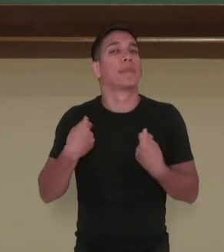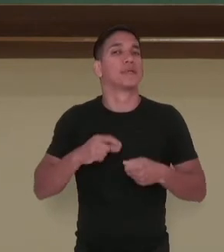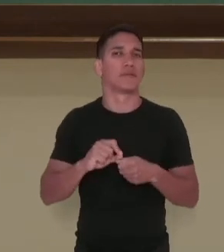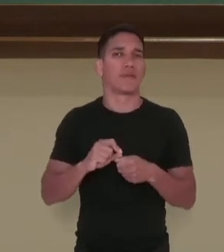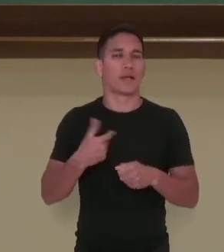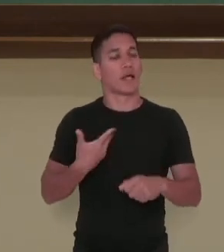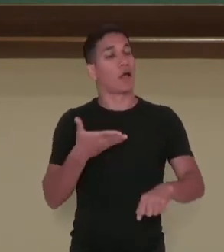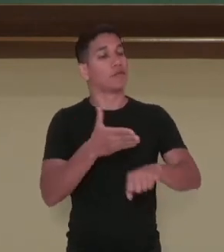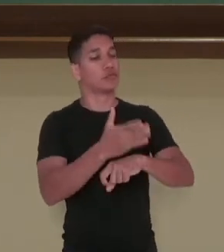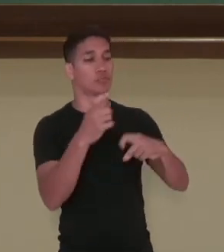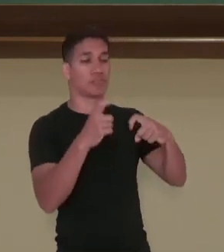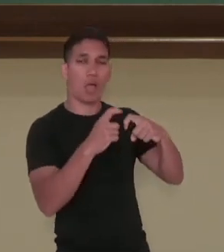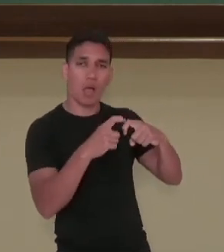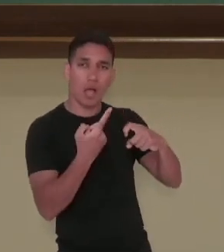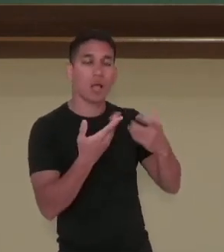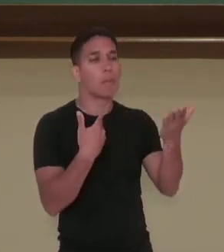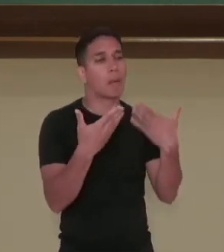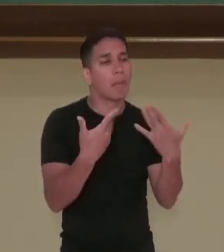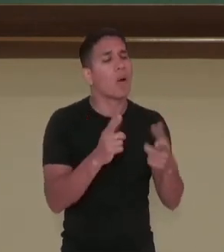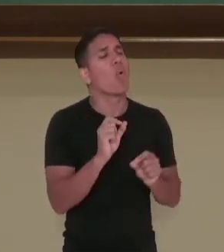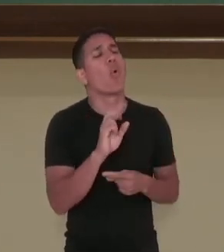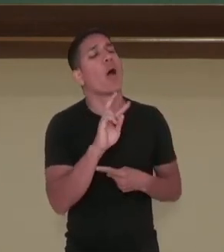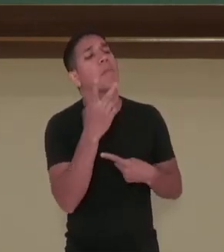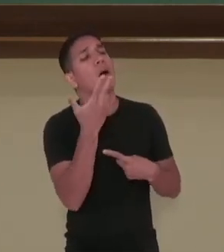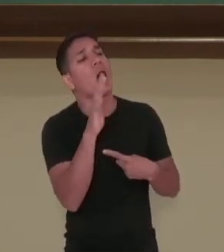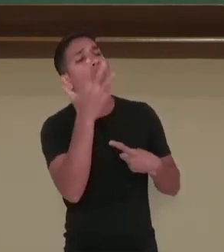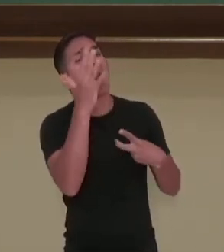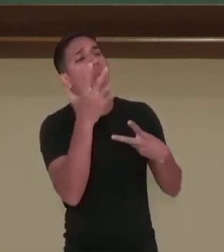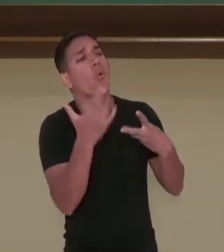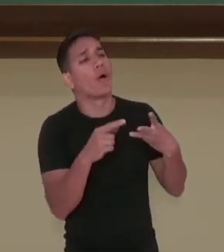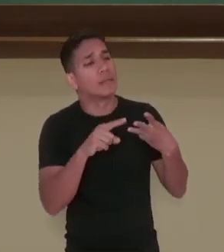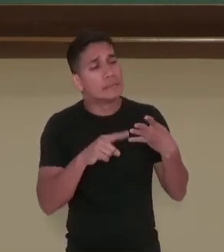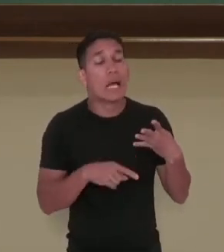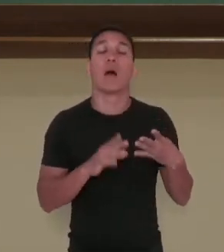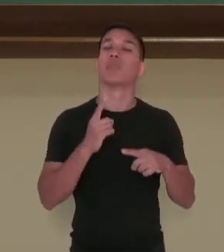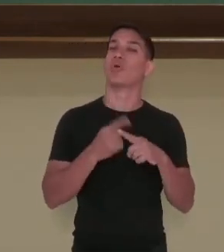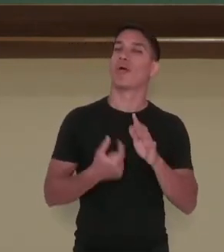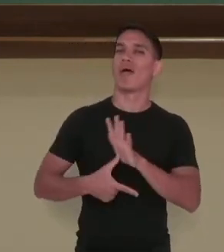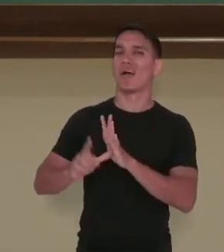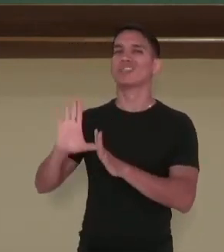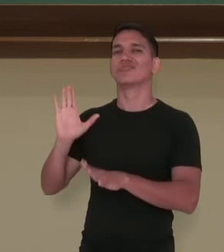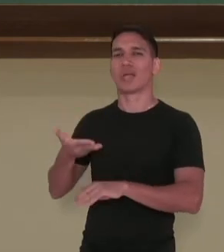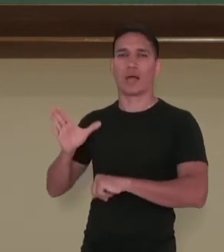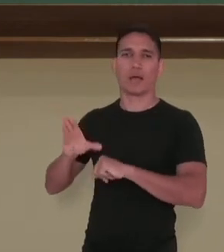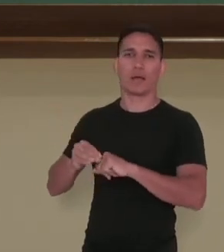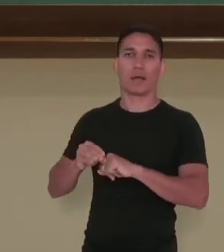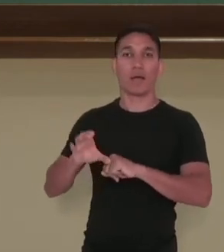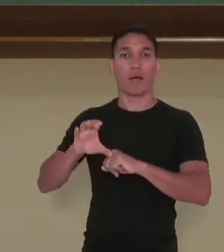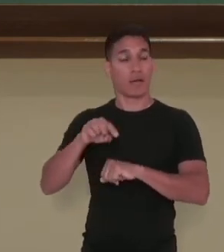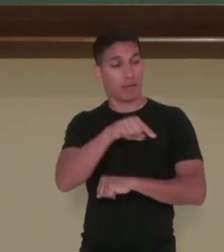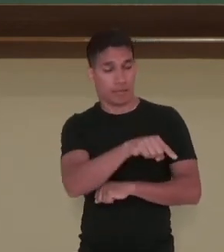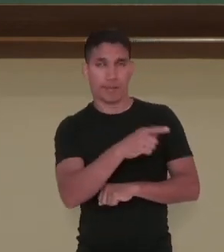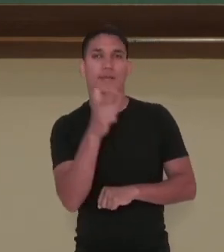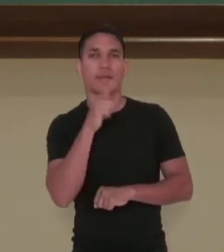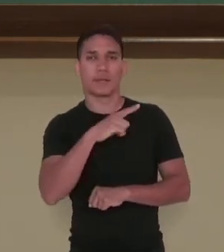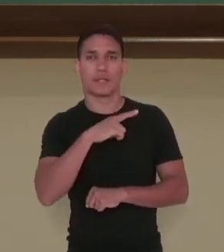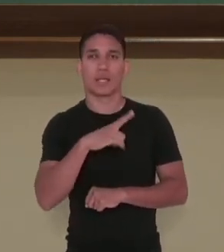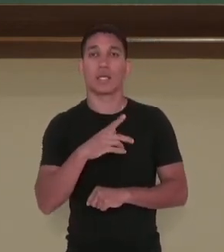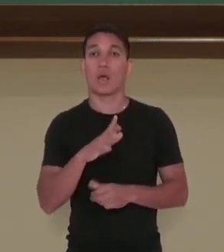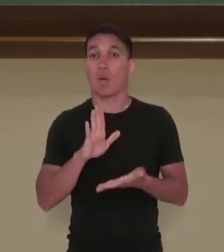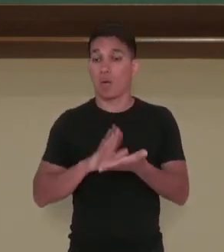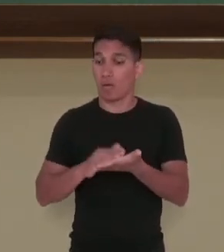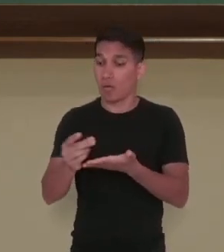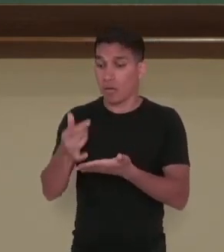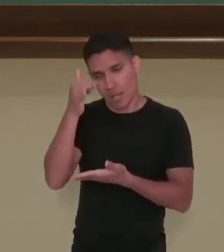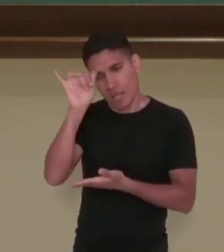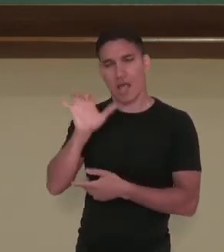a uma consulta médica, procurar as causas, por quê? Eu já tenho esse conhecimento científico. Eu saio do senso